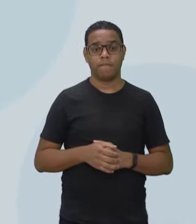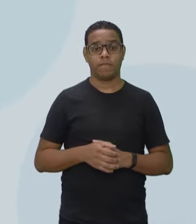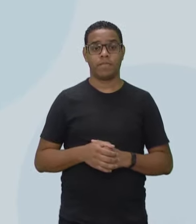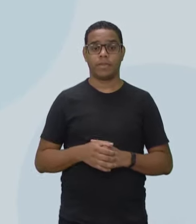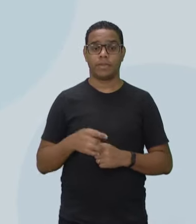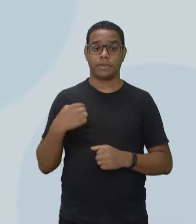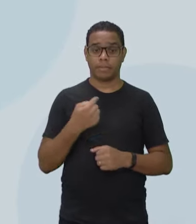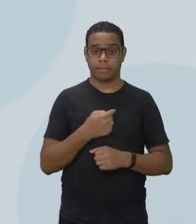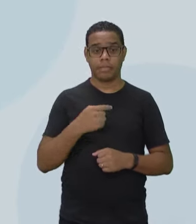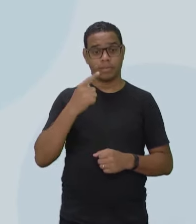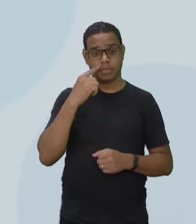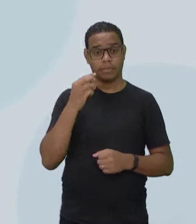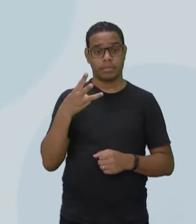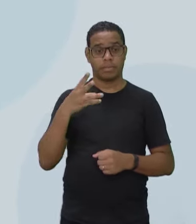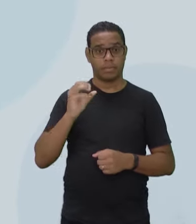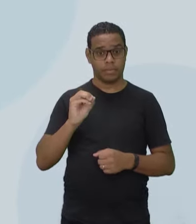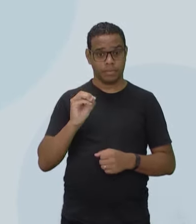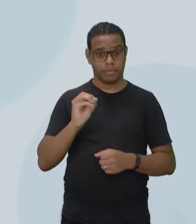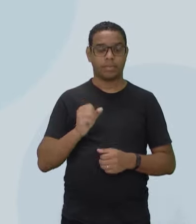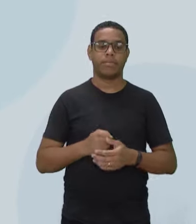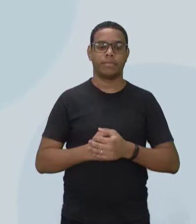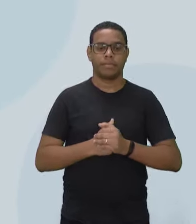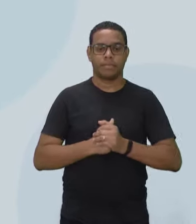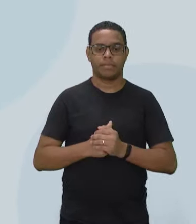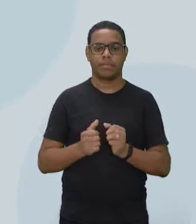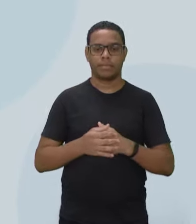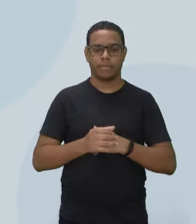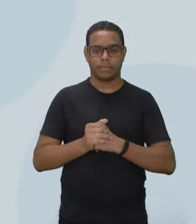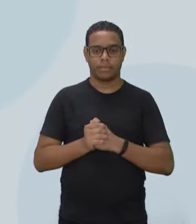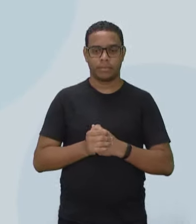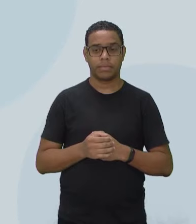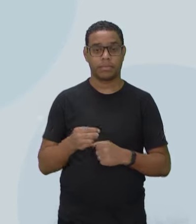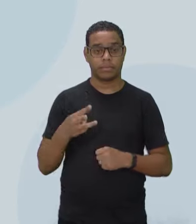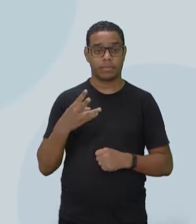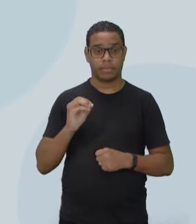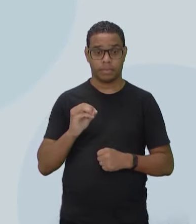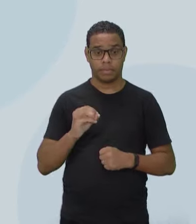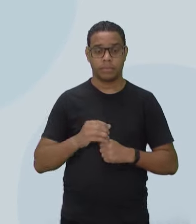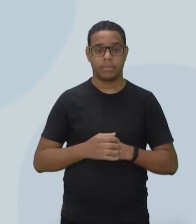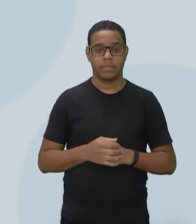gente tirar 30, tomada a decisão aí, ó.